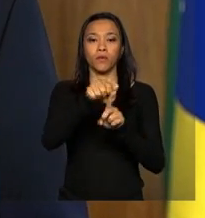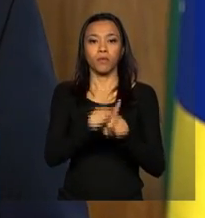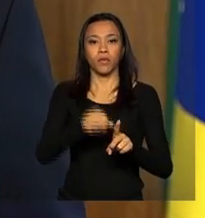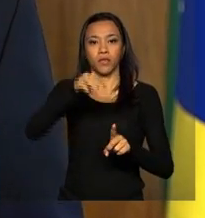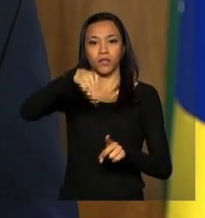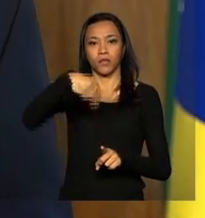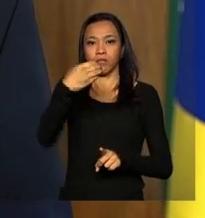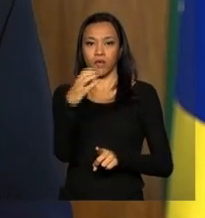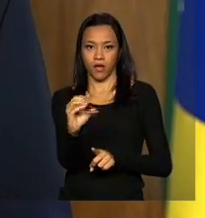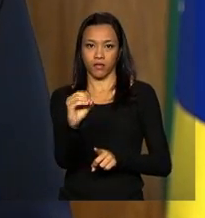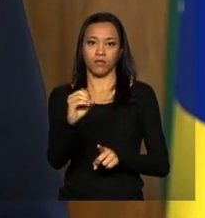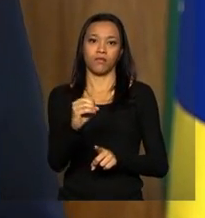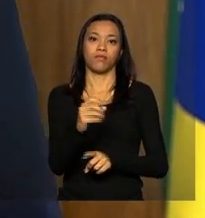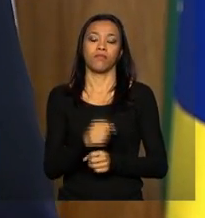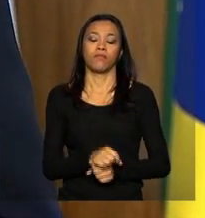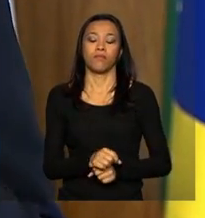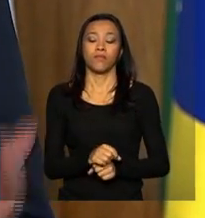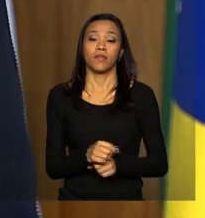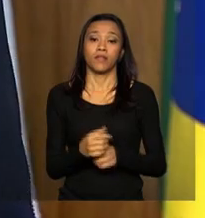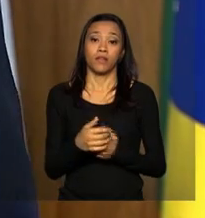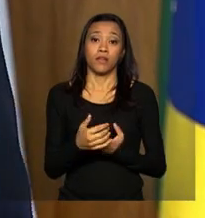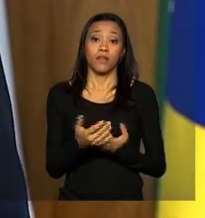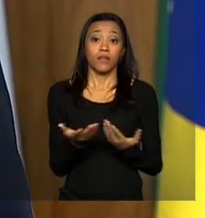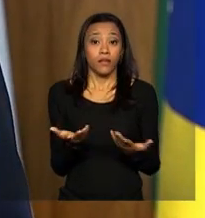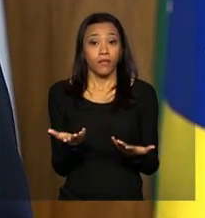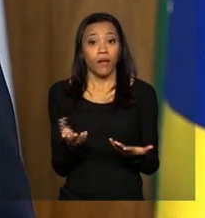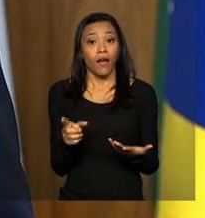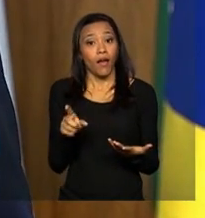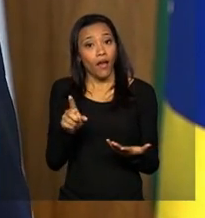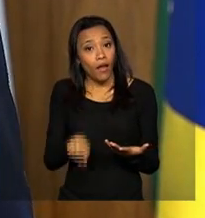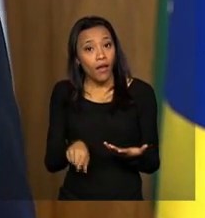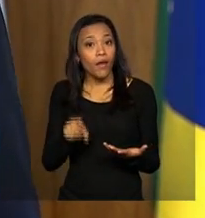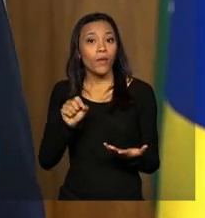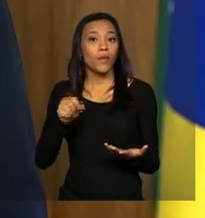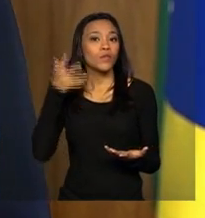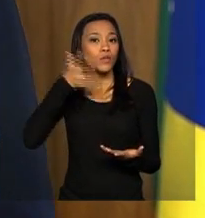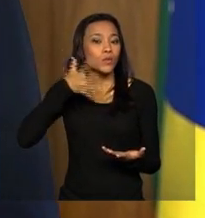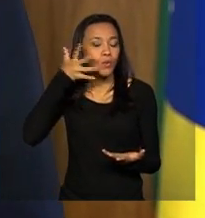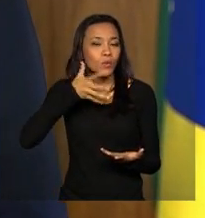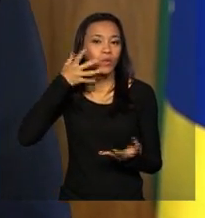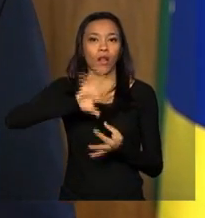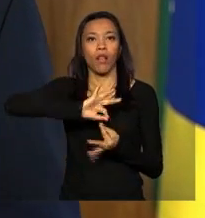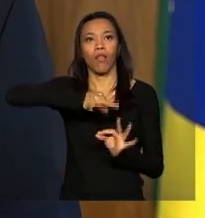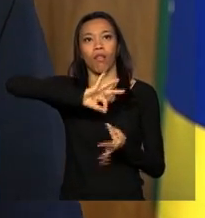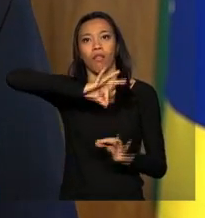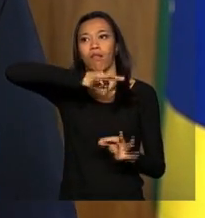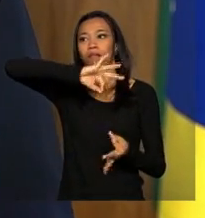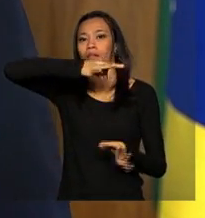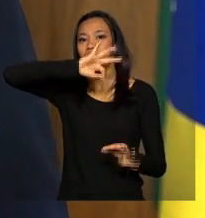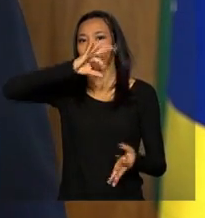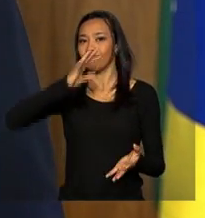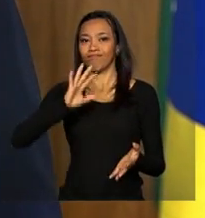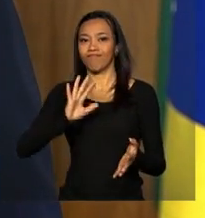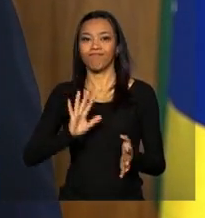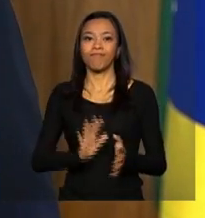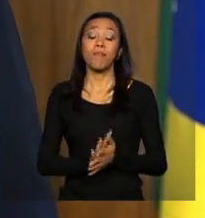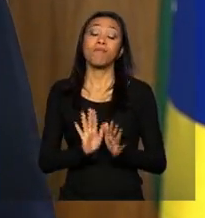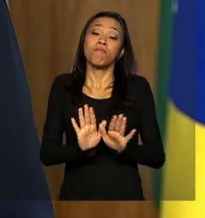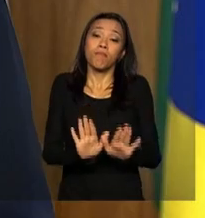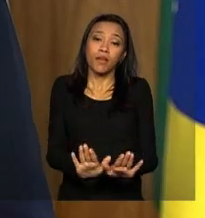que não é pertinente é fazer discursos muito longos em momentos como este, mas